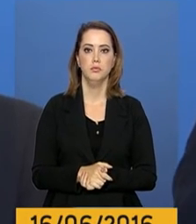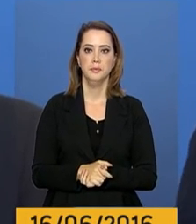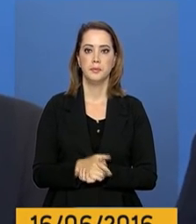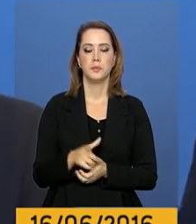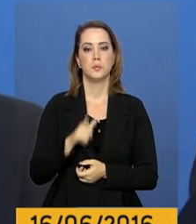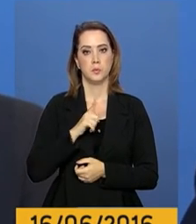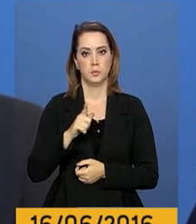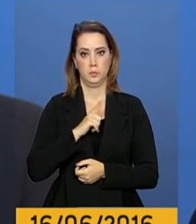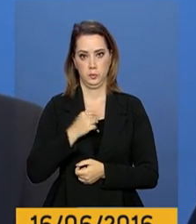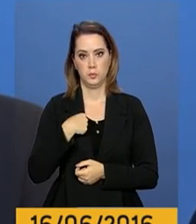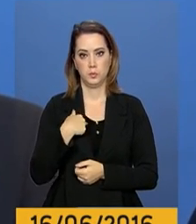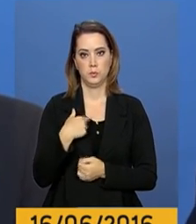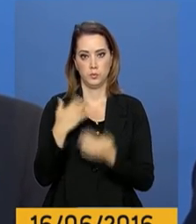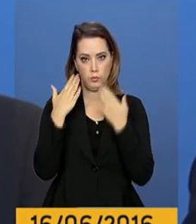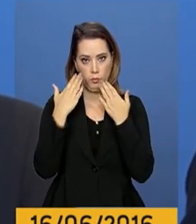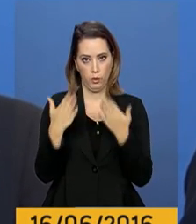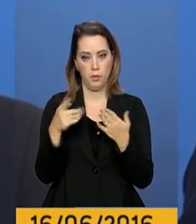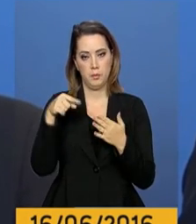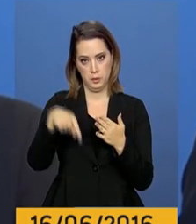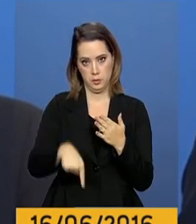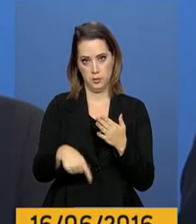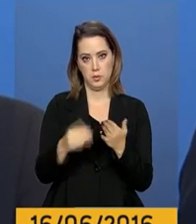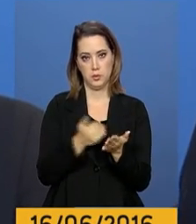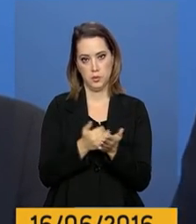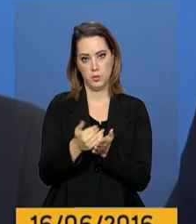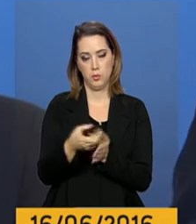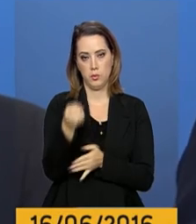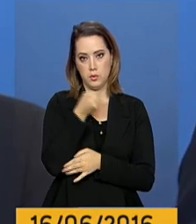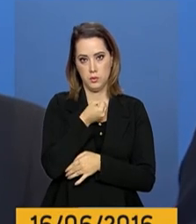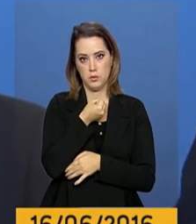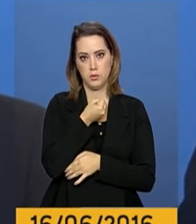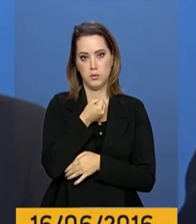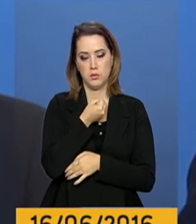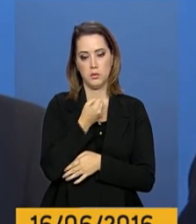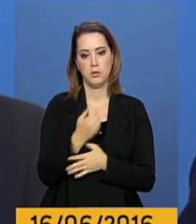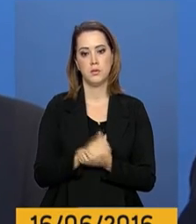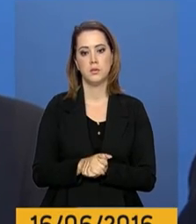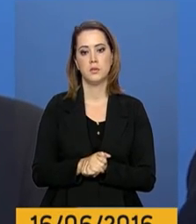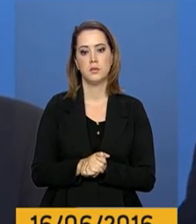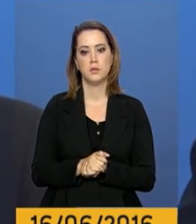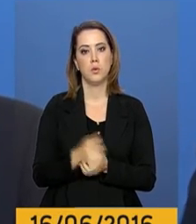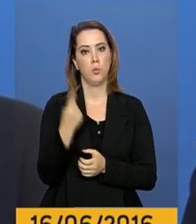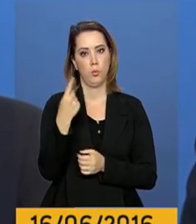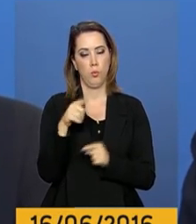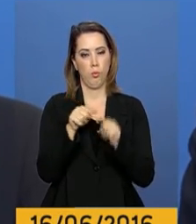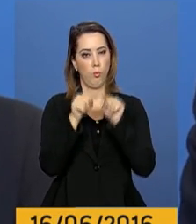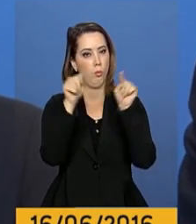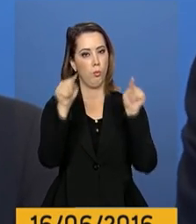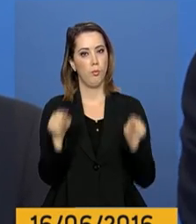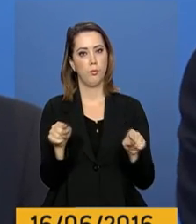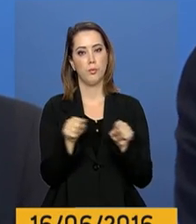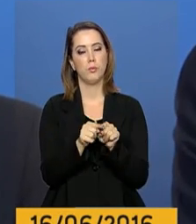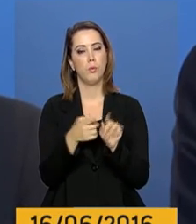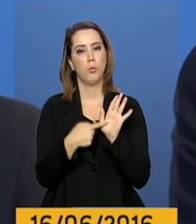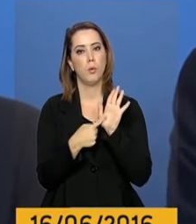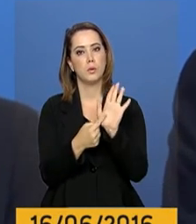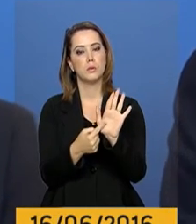minha apresentação, ao início dessa entrevista, um quadro que demonstra